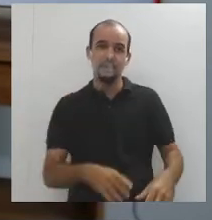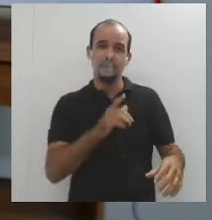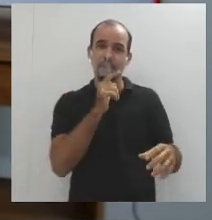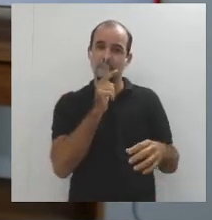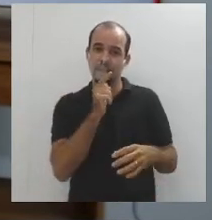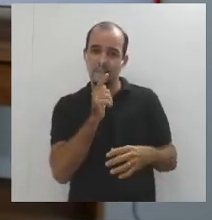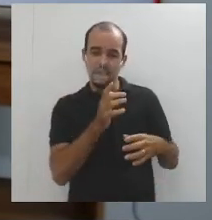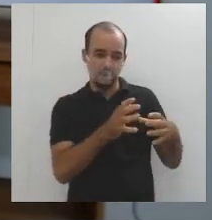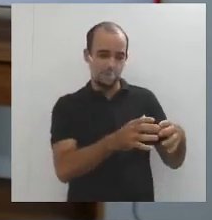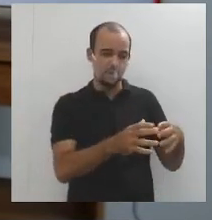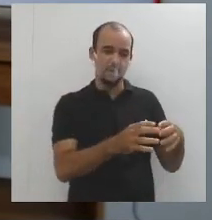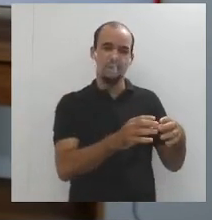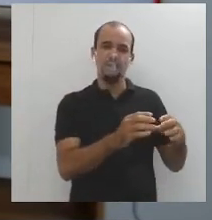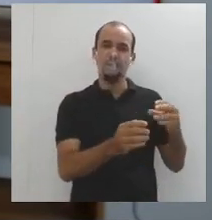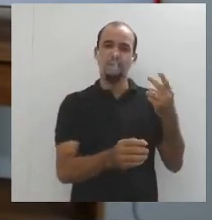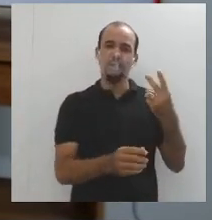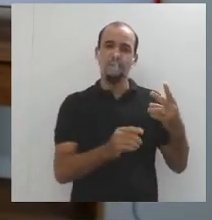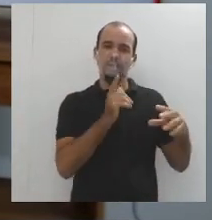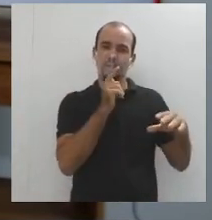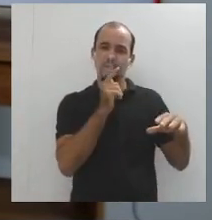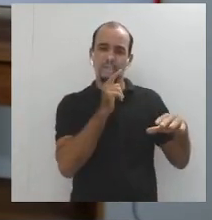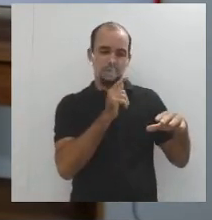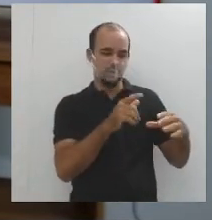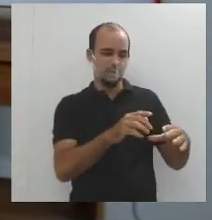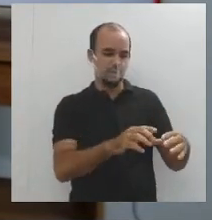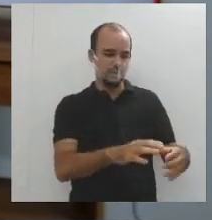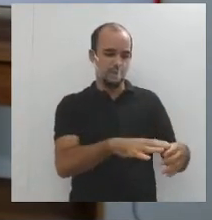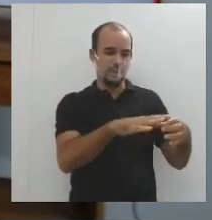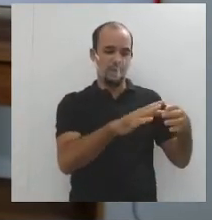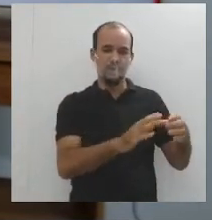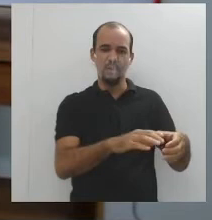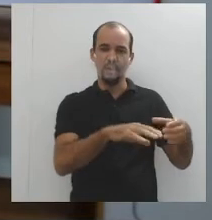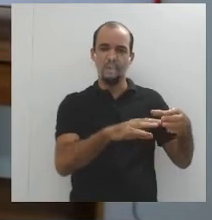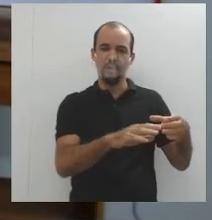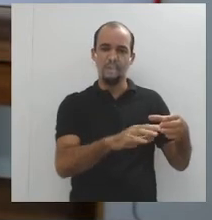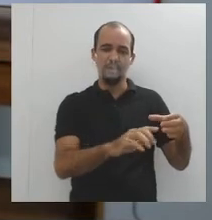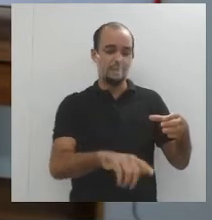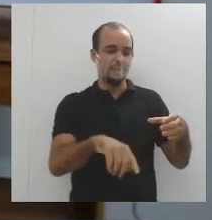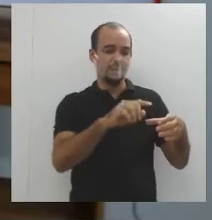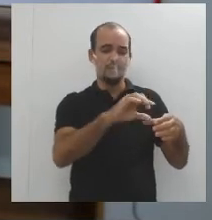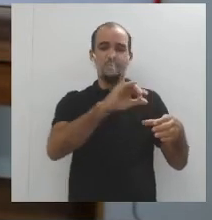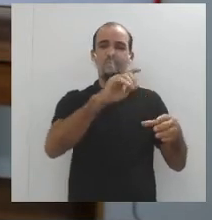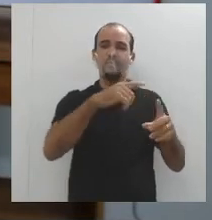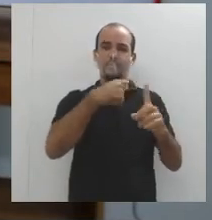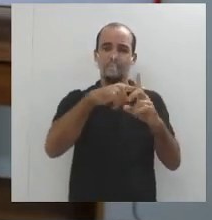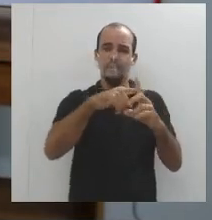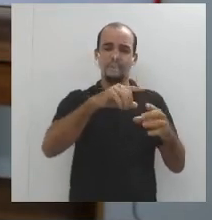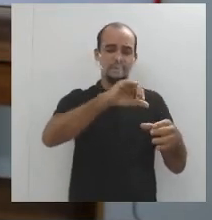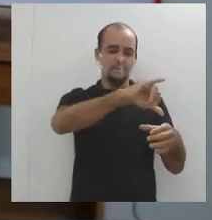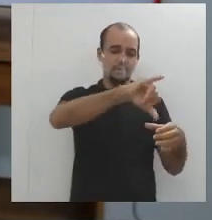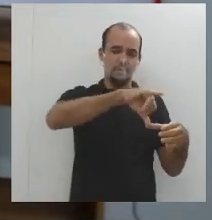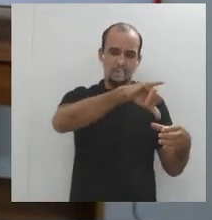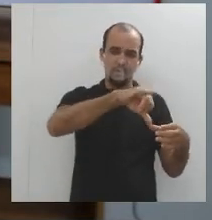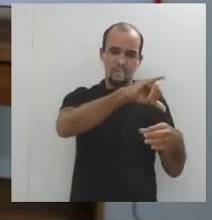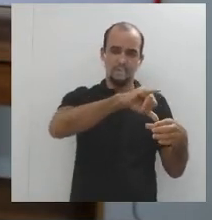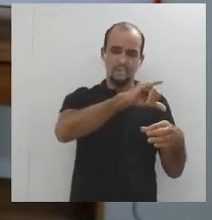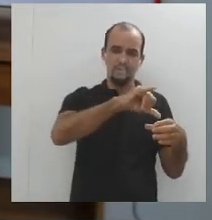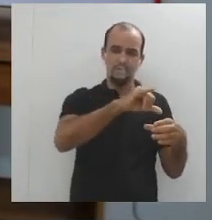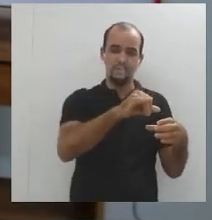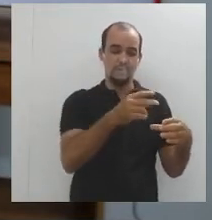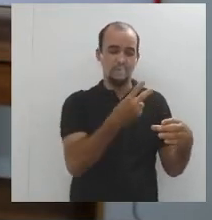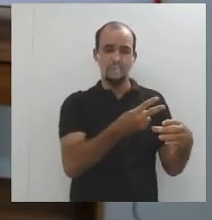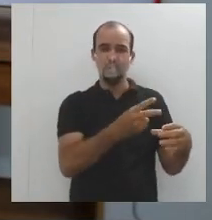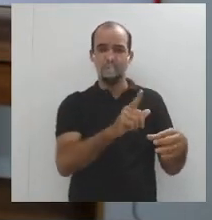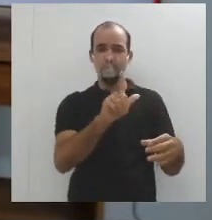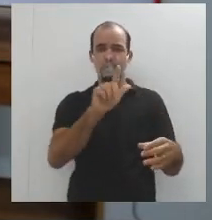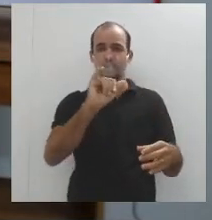os pontos escuros e os pontos acinzentados. Ou seja, aqui eu tenho dois